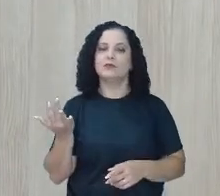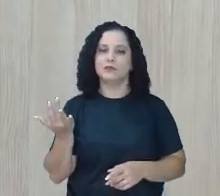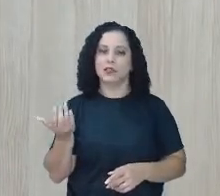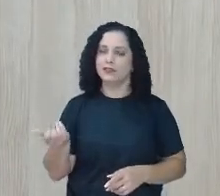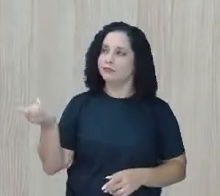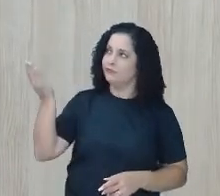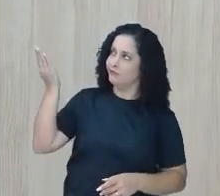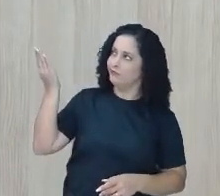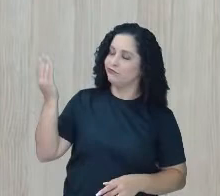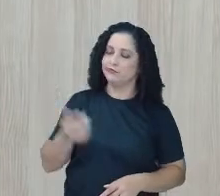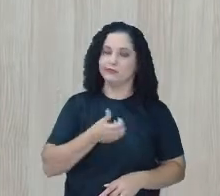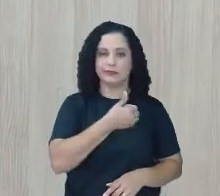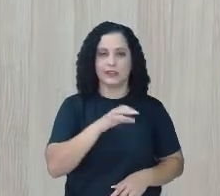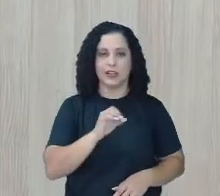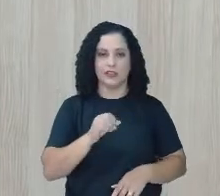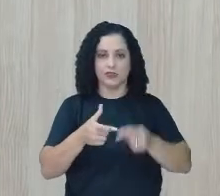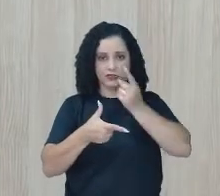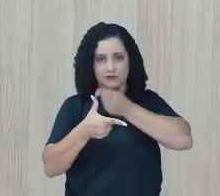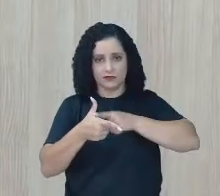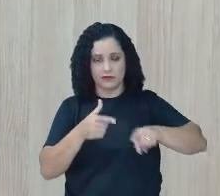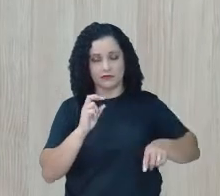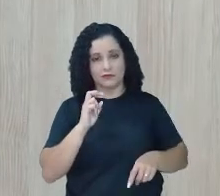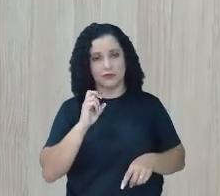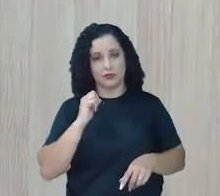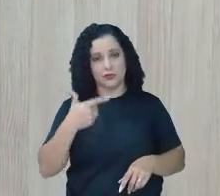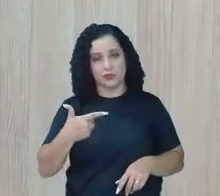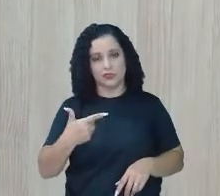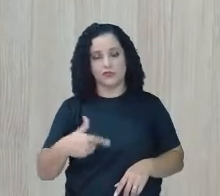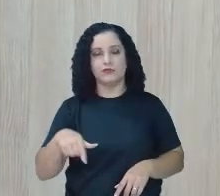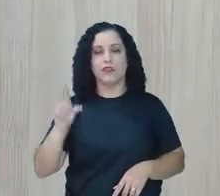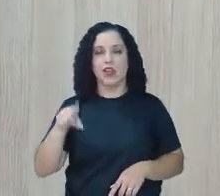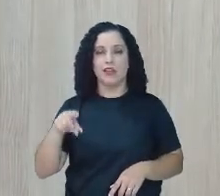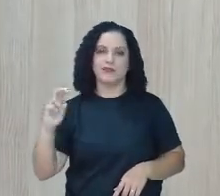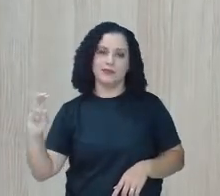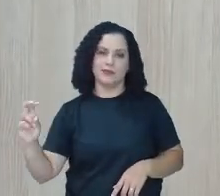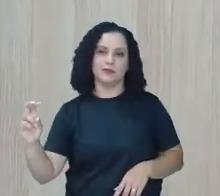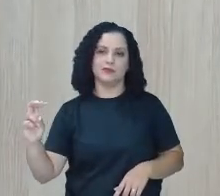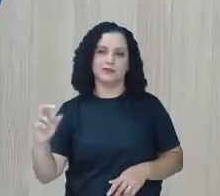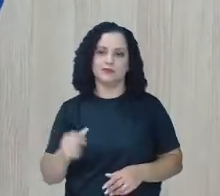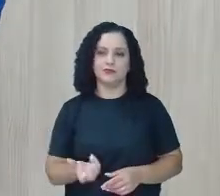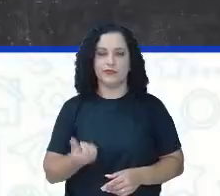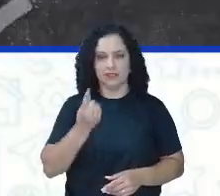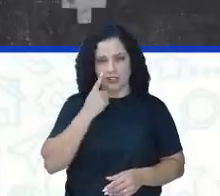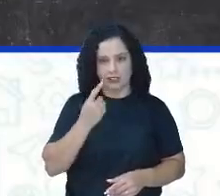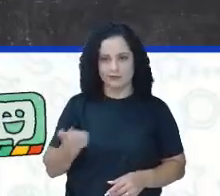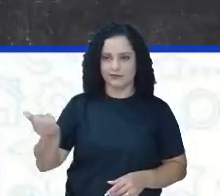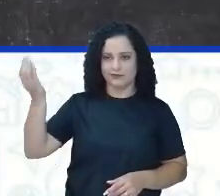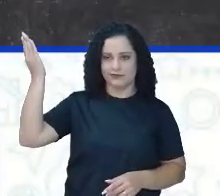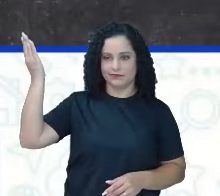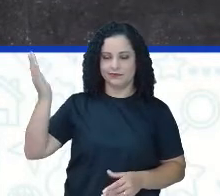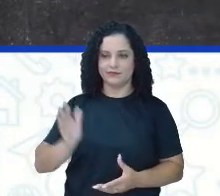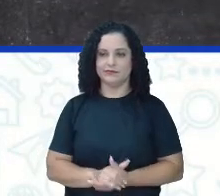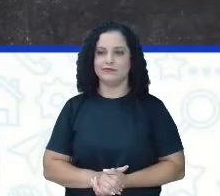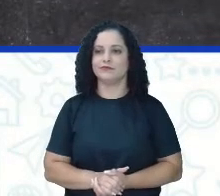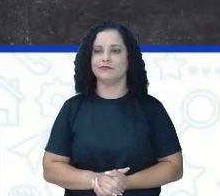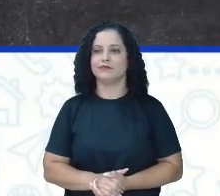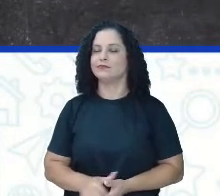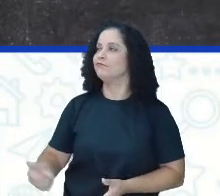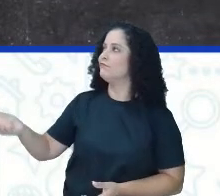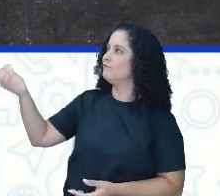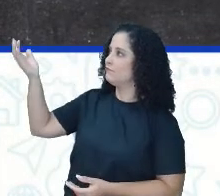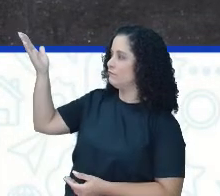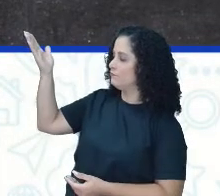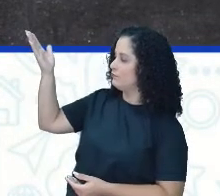aí. 10 dividido para 2, a gente vai ter 5. Vamos checar aqui como é que vai ser feita essa continha? Ó,